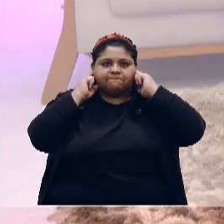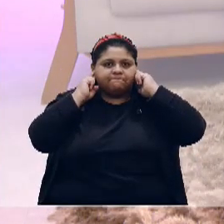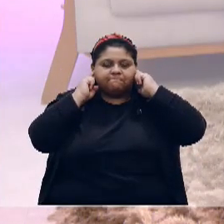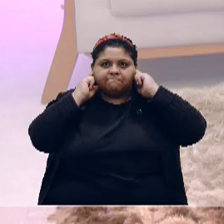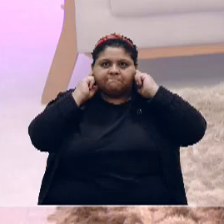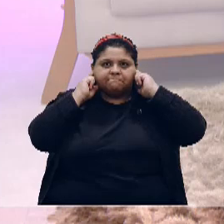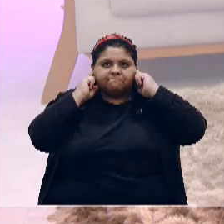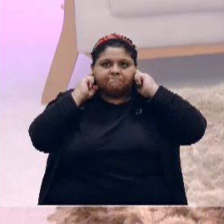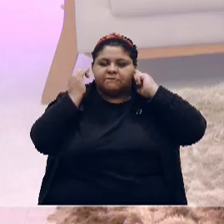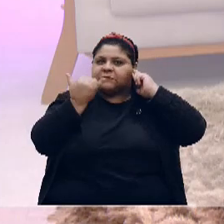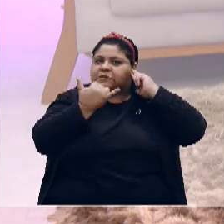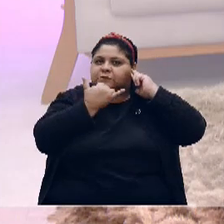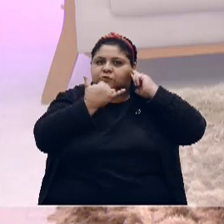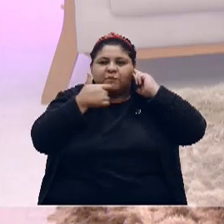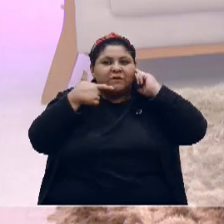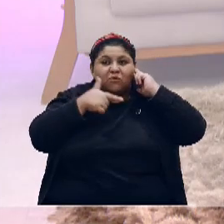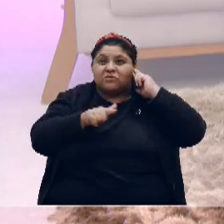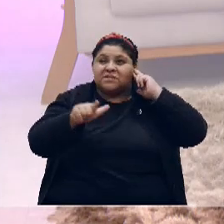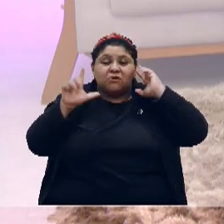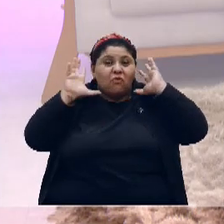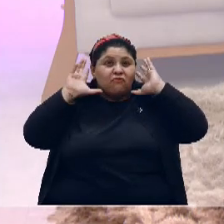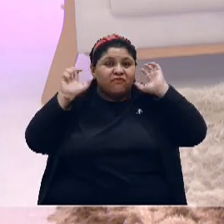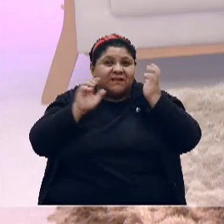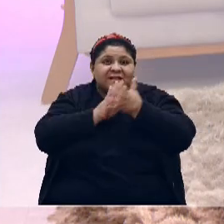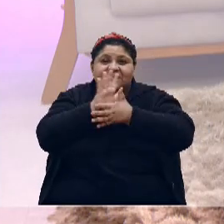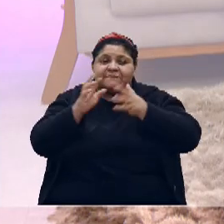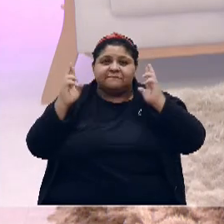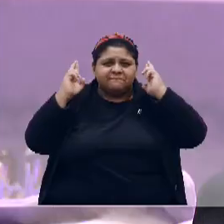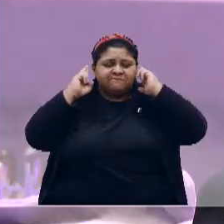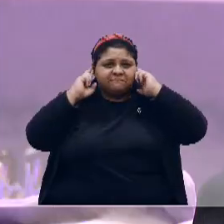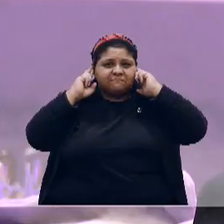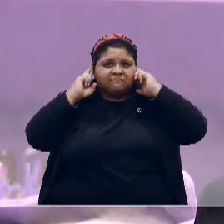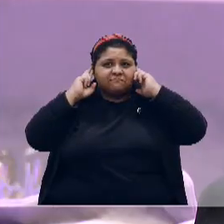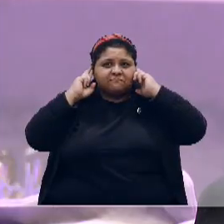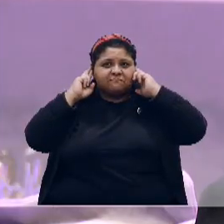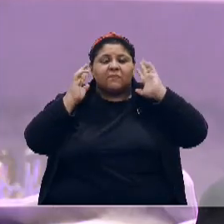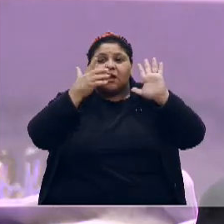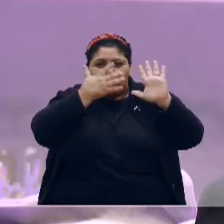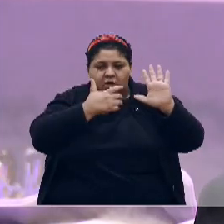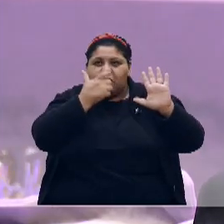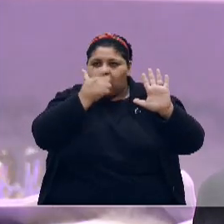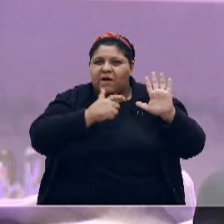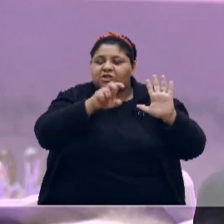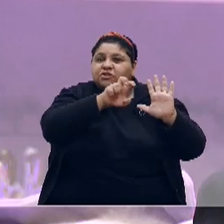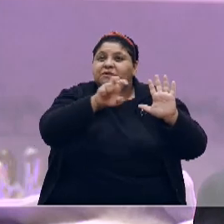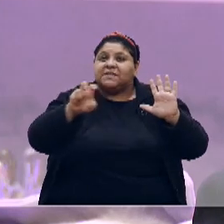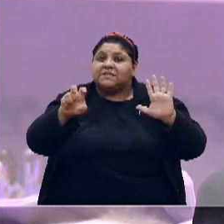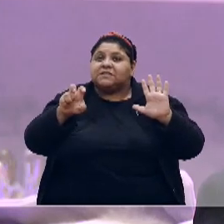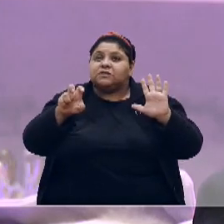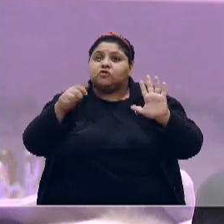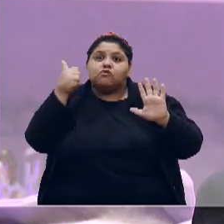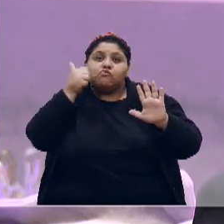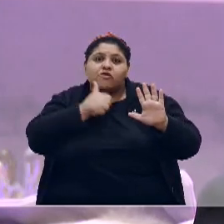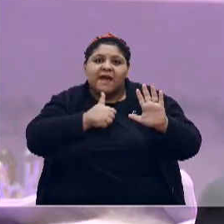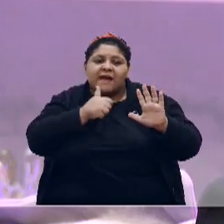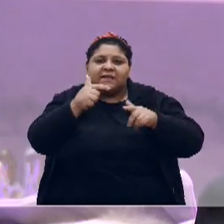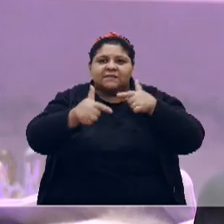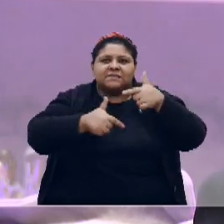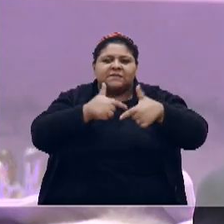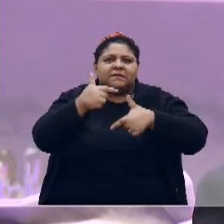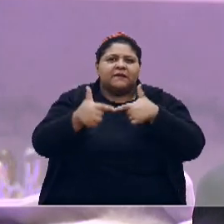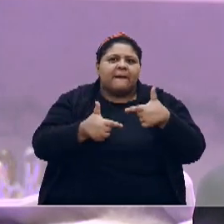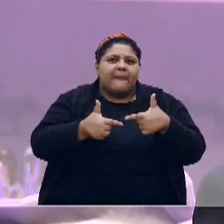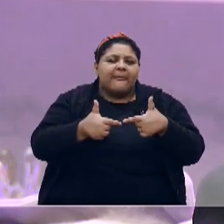Não, se eu não me engano, tem 55 motoristas mulheres agora. De quantos, mais ou